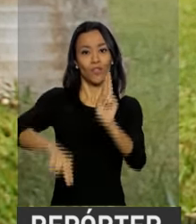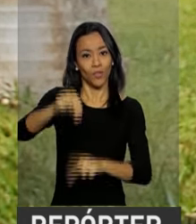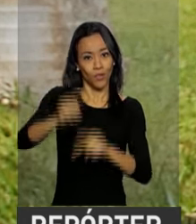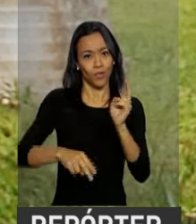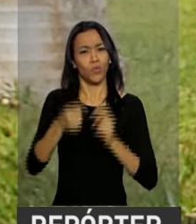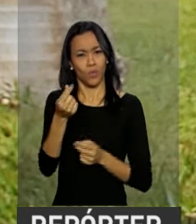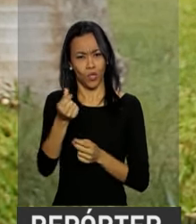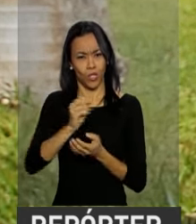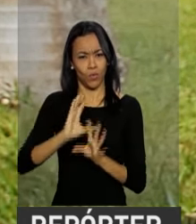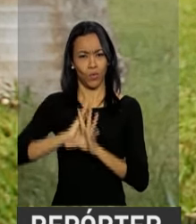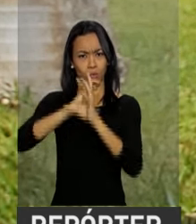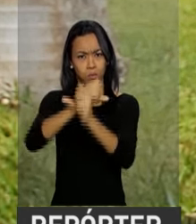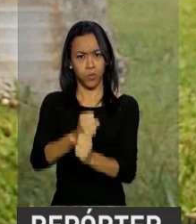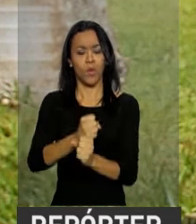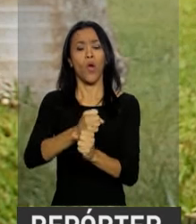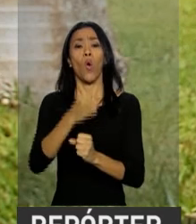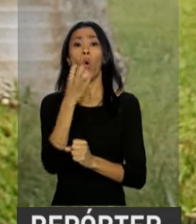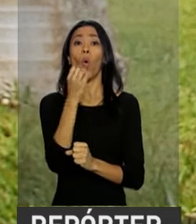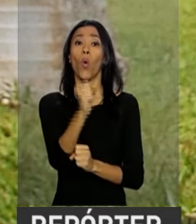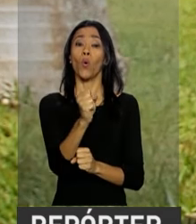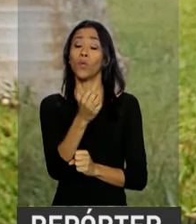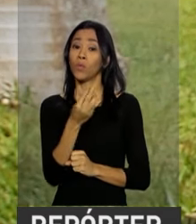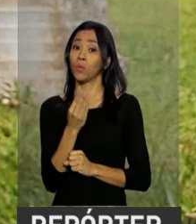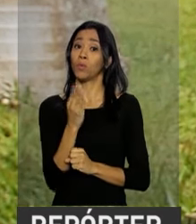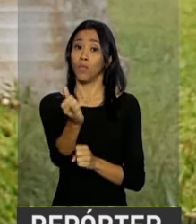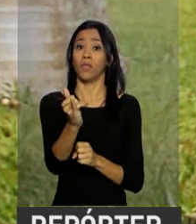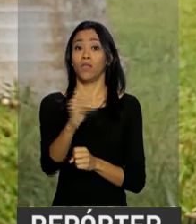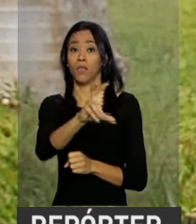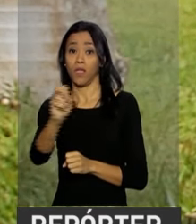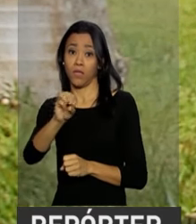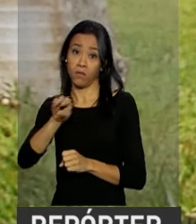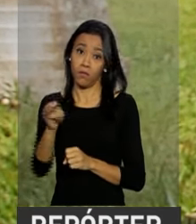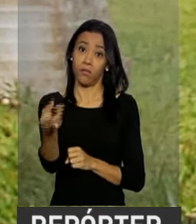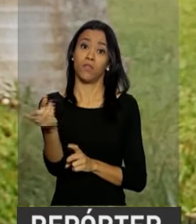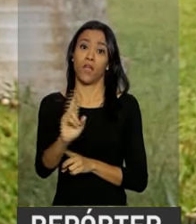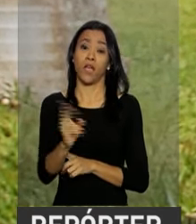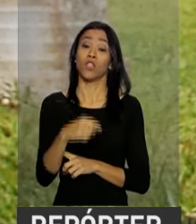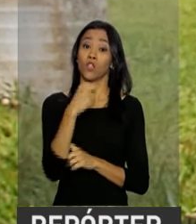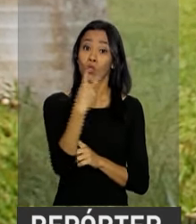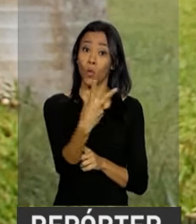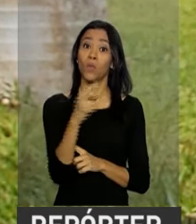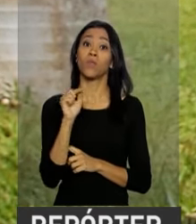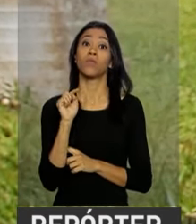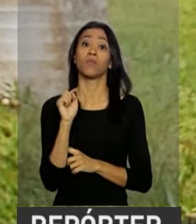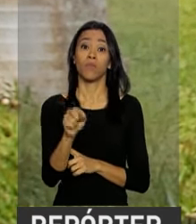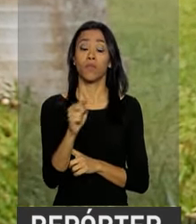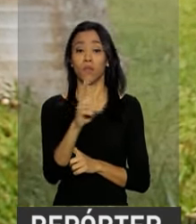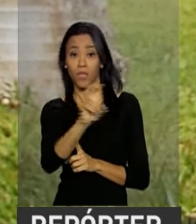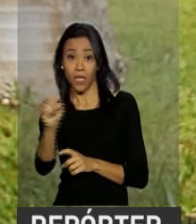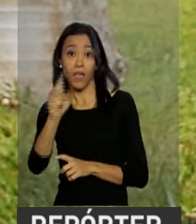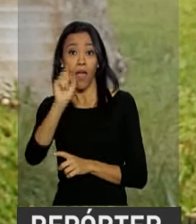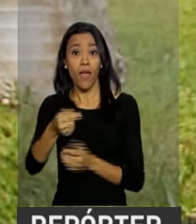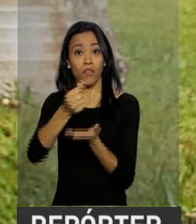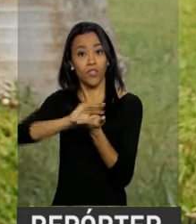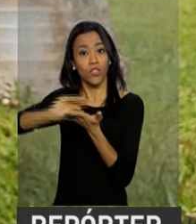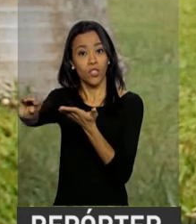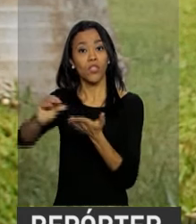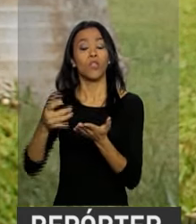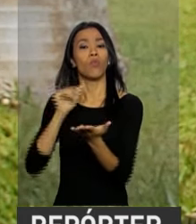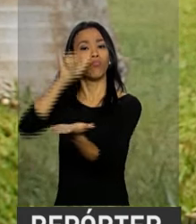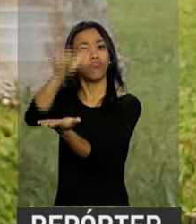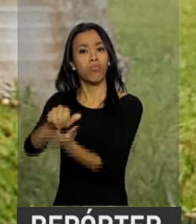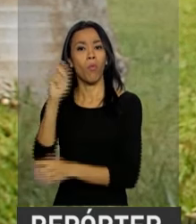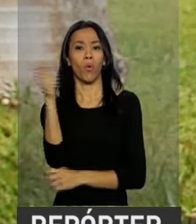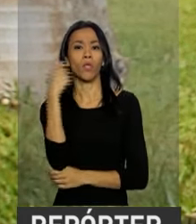investimentos estimados são de 8 bilhões e meio de reais, sendo que 2 bilhões e meio são para o aeroporto de Porto Alegre,